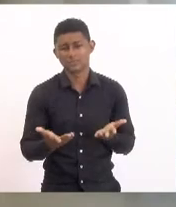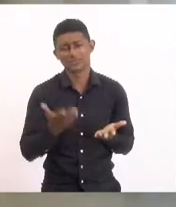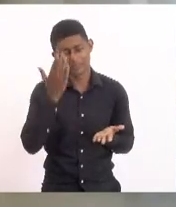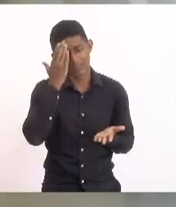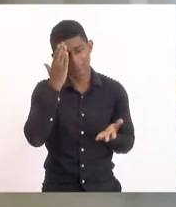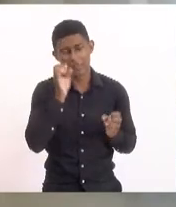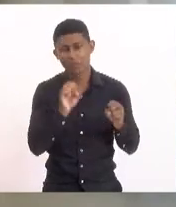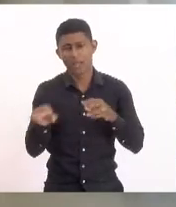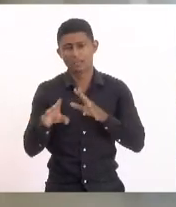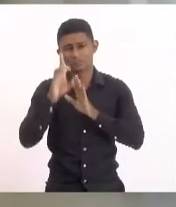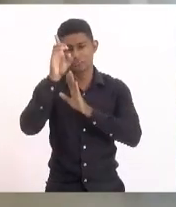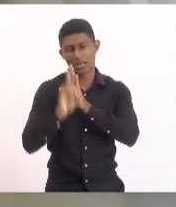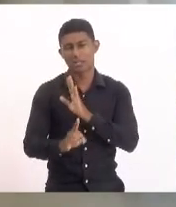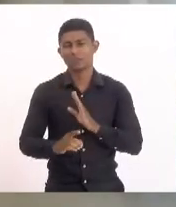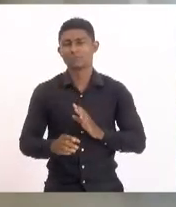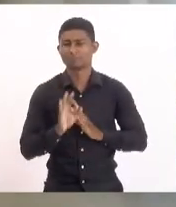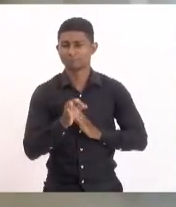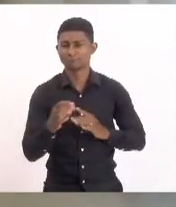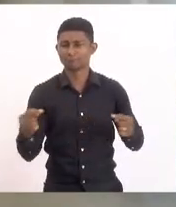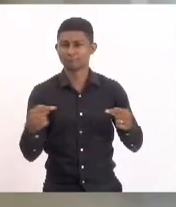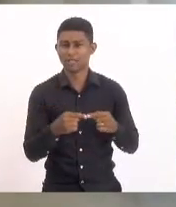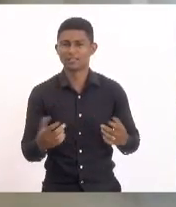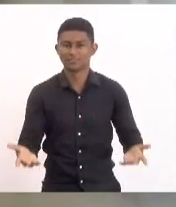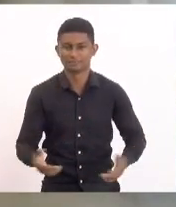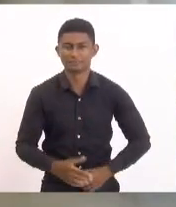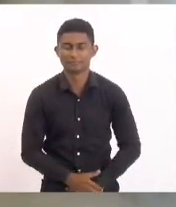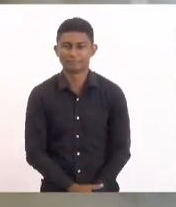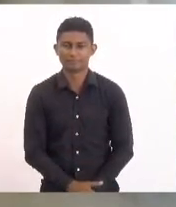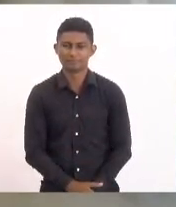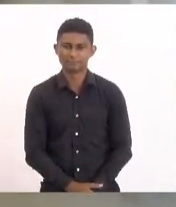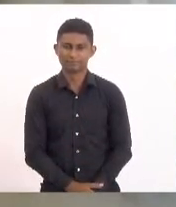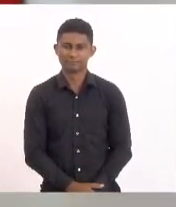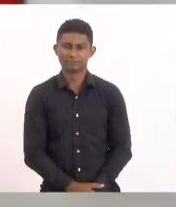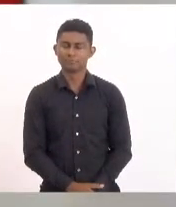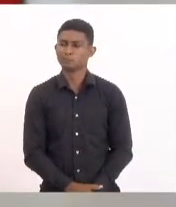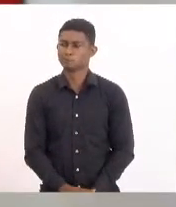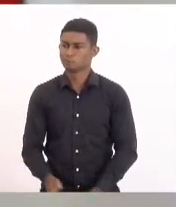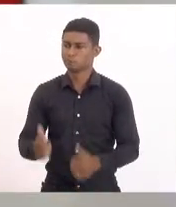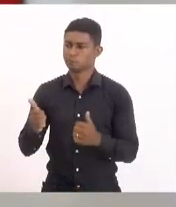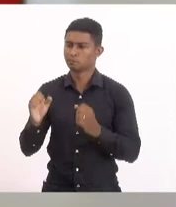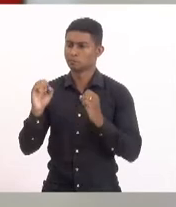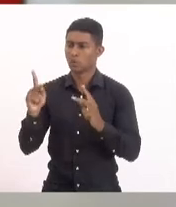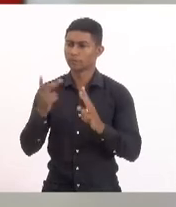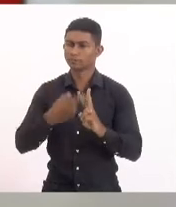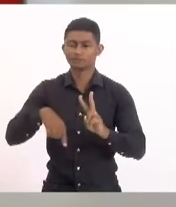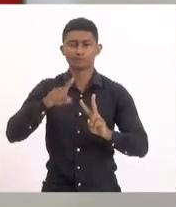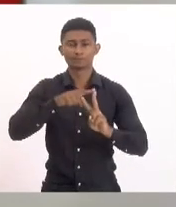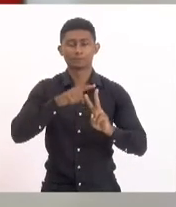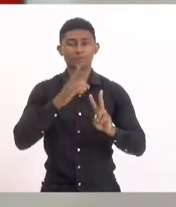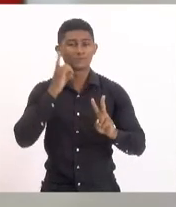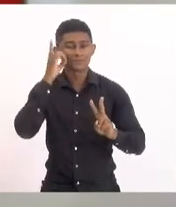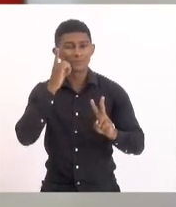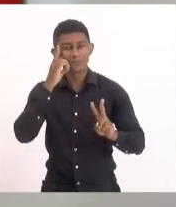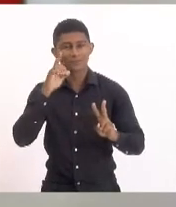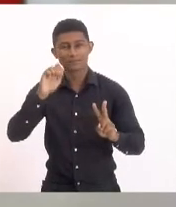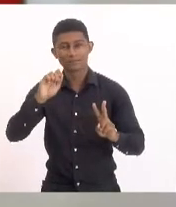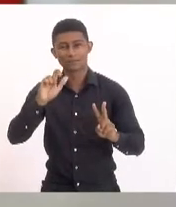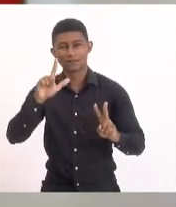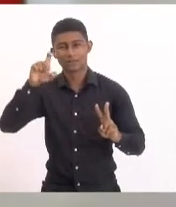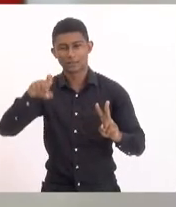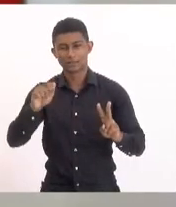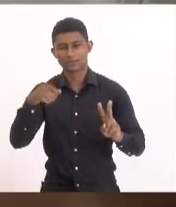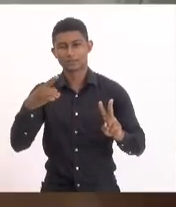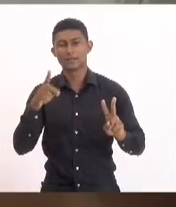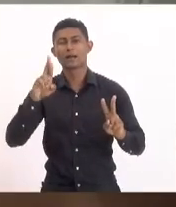direito fundamental para ser violado. Ok. Com a palavra, deputado Alexandre Freitas.